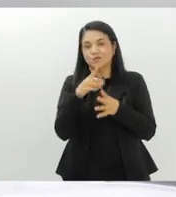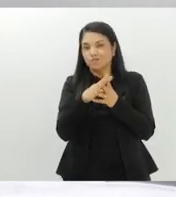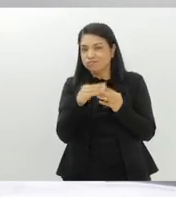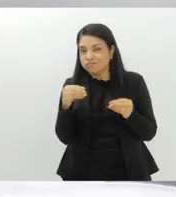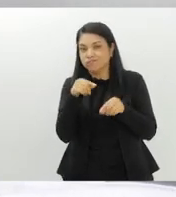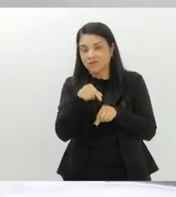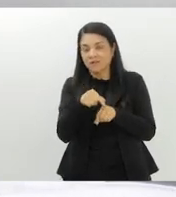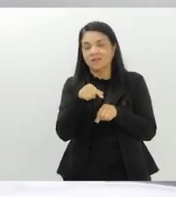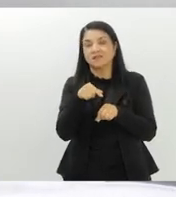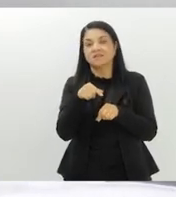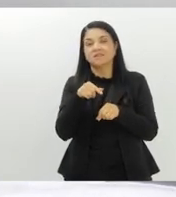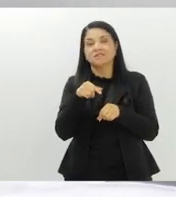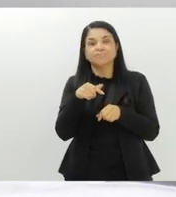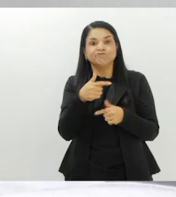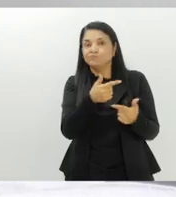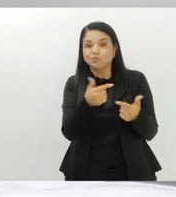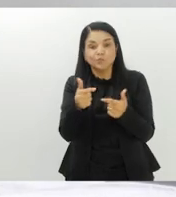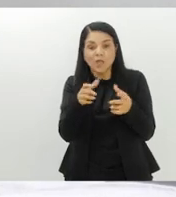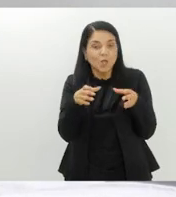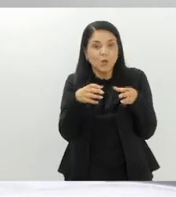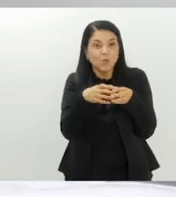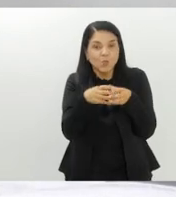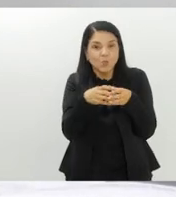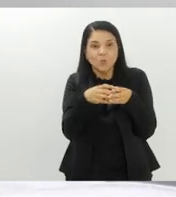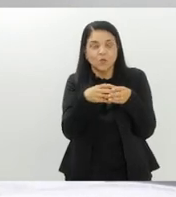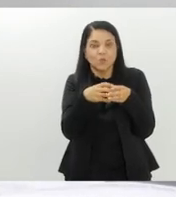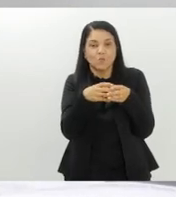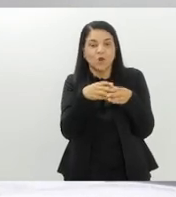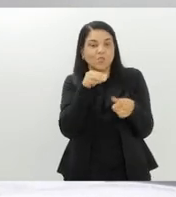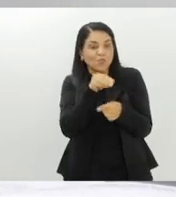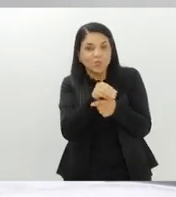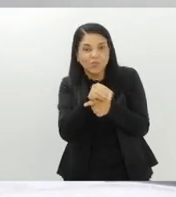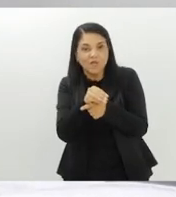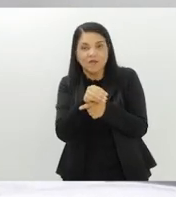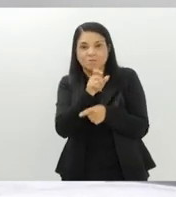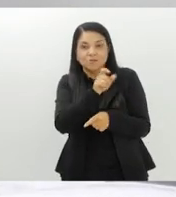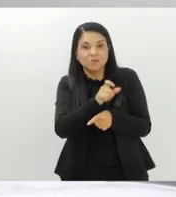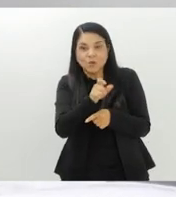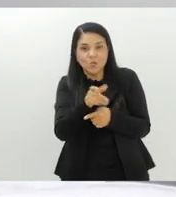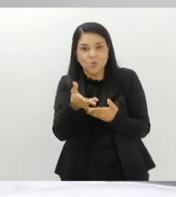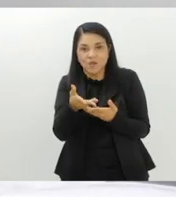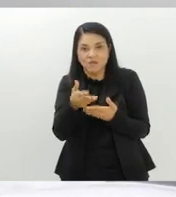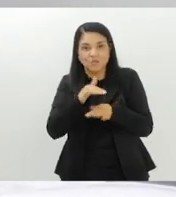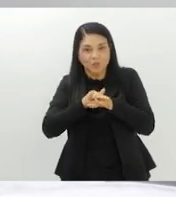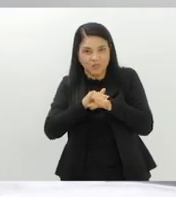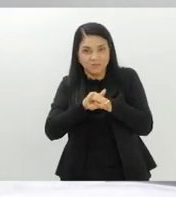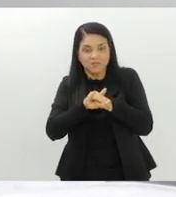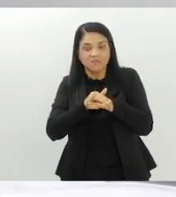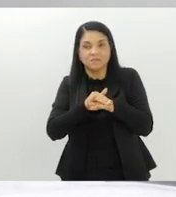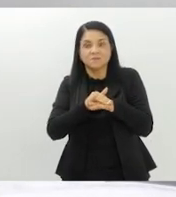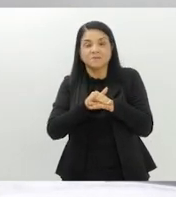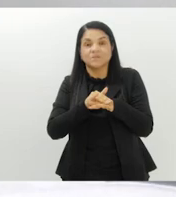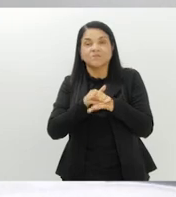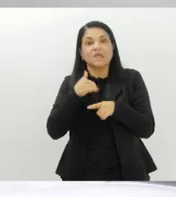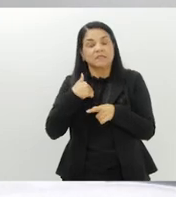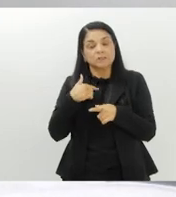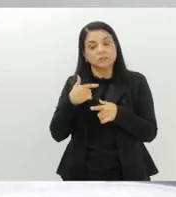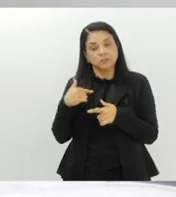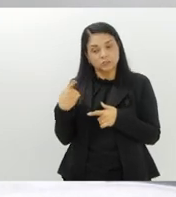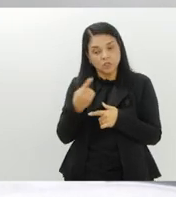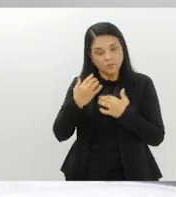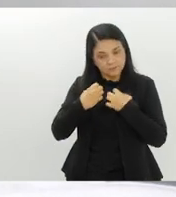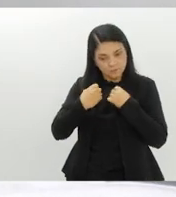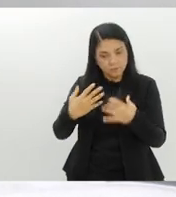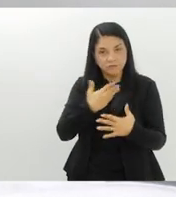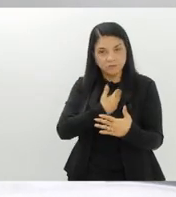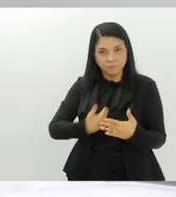então muitas vezes não tem equipe para tratar da pessoa. Então, onde ela mais precisa, fica largada. E aí a gente fez uma audiência aqui, eu